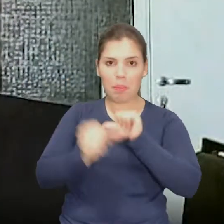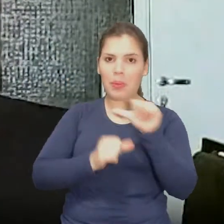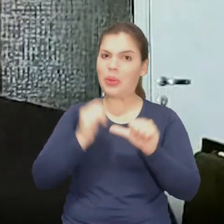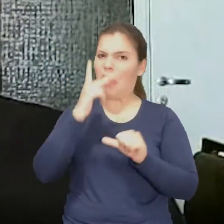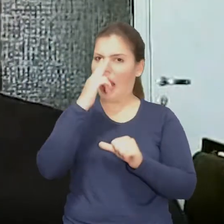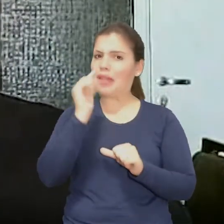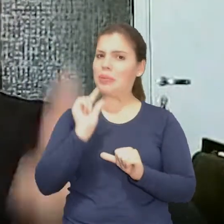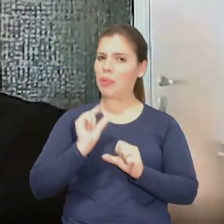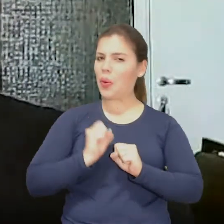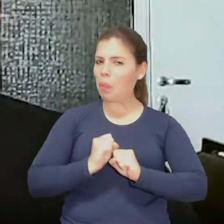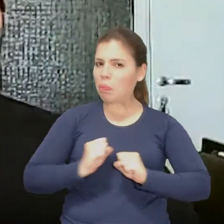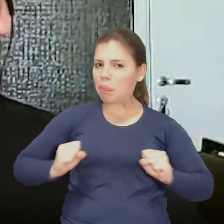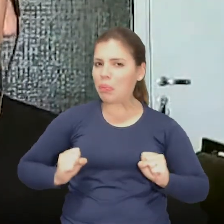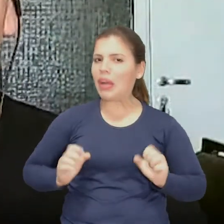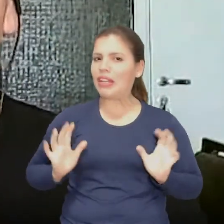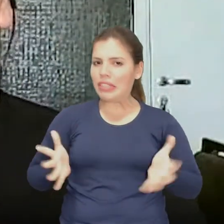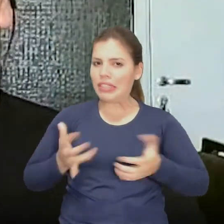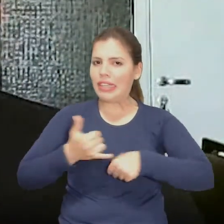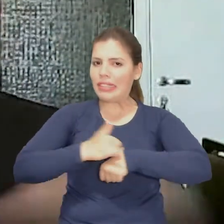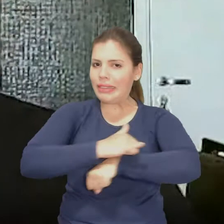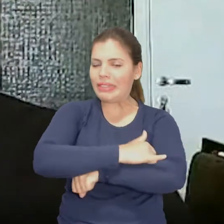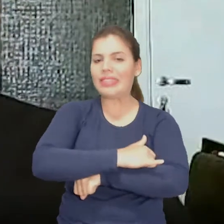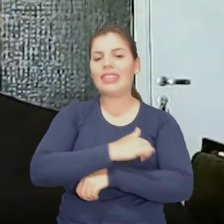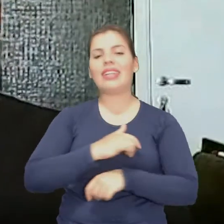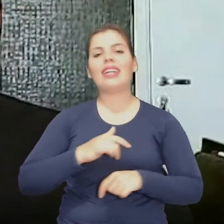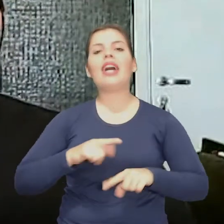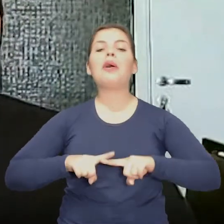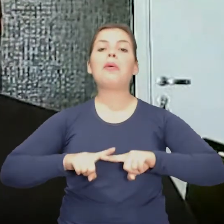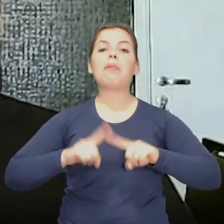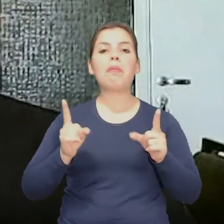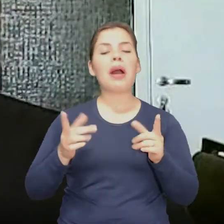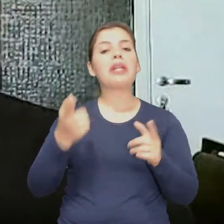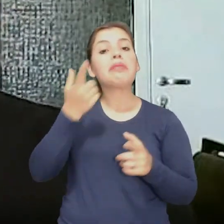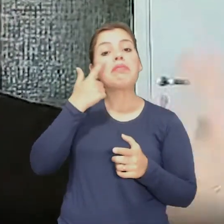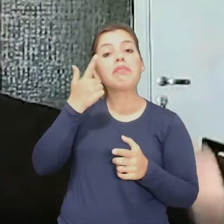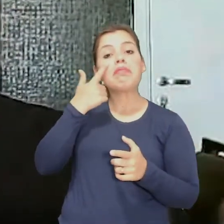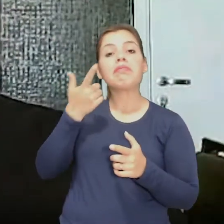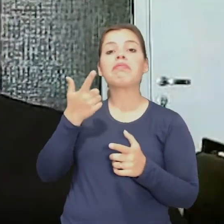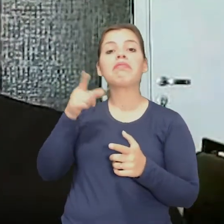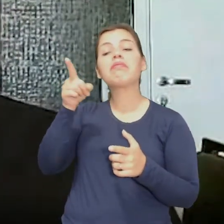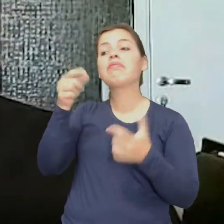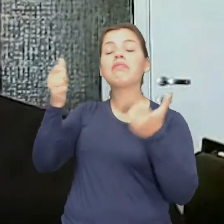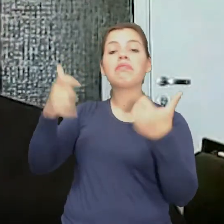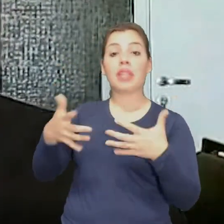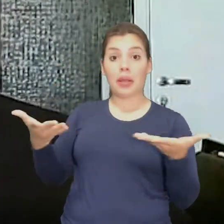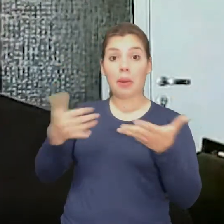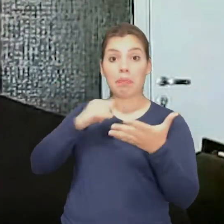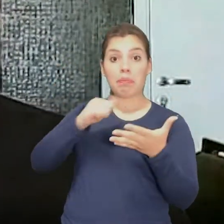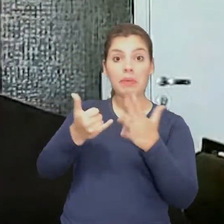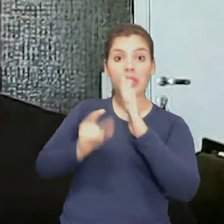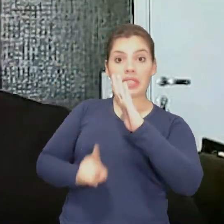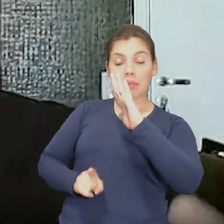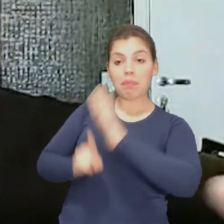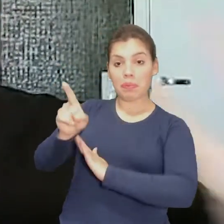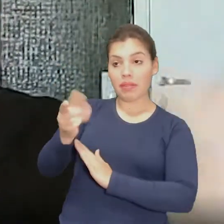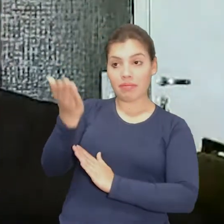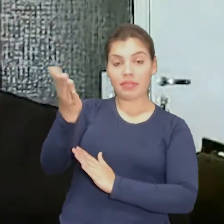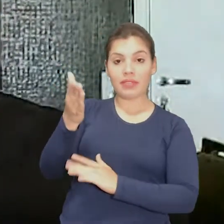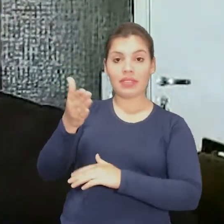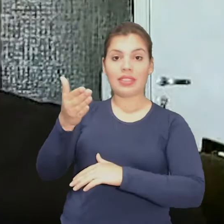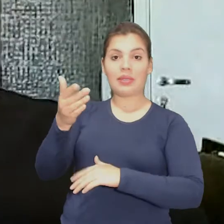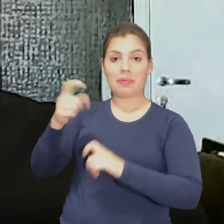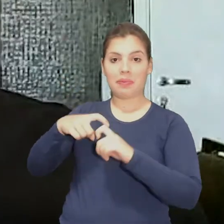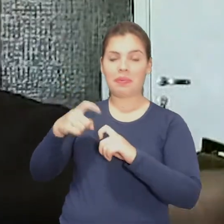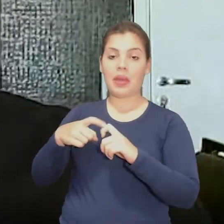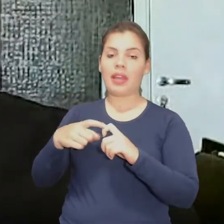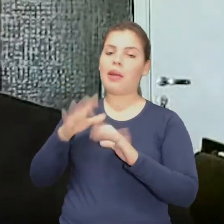quilinho aqui, mas vamos então saber um pouco da doutora Gabriela. Eu já começo com a seguinte pergunta para a doutora. Doutora, em primeiro